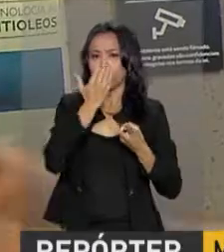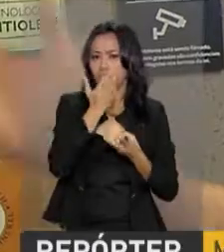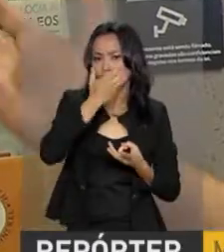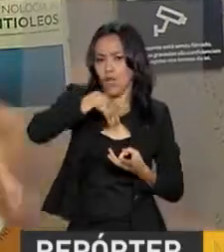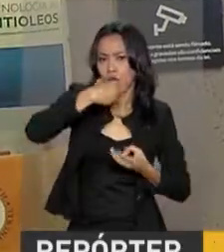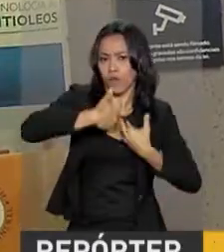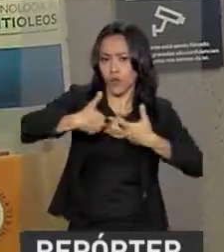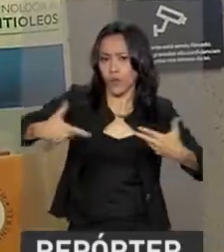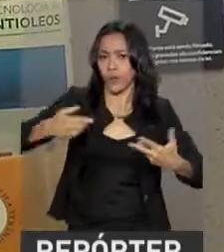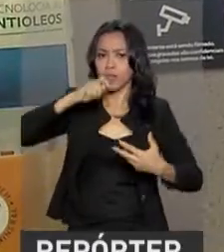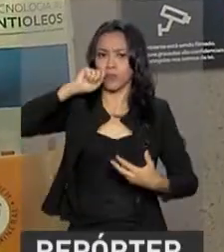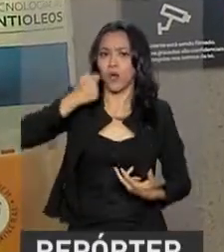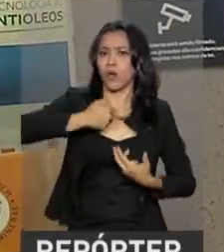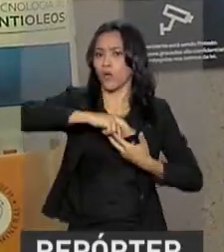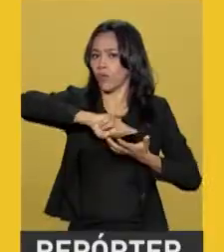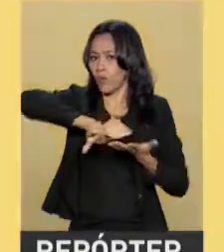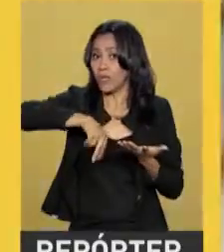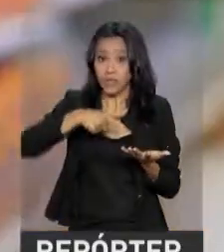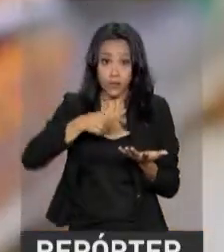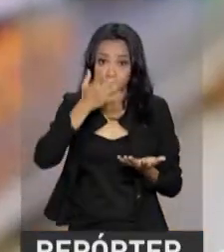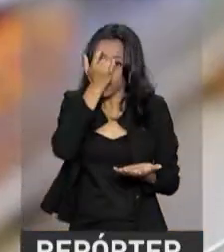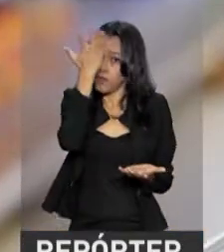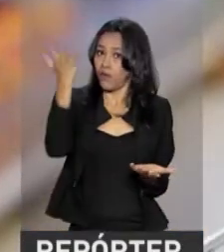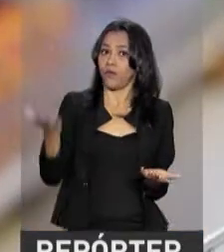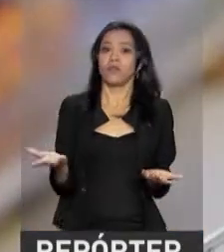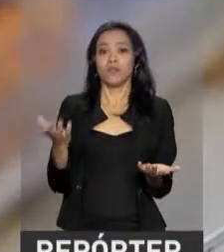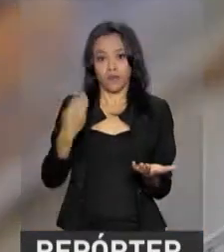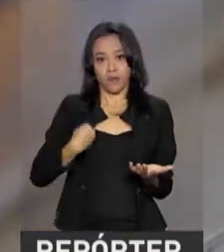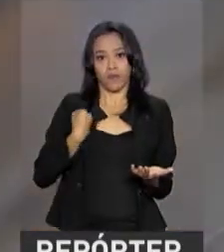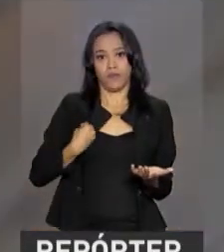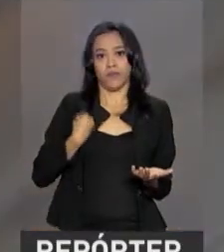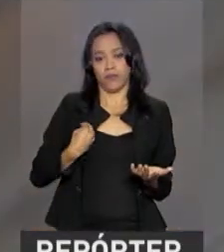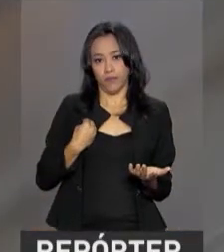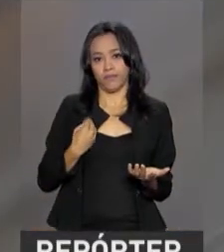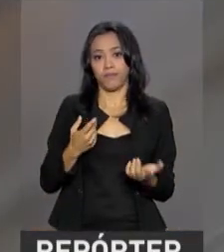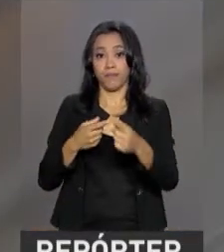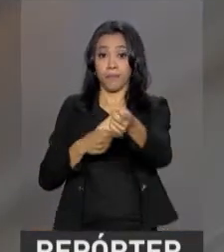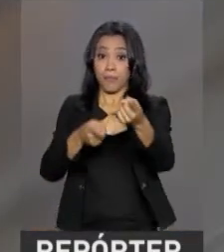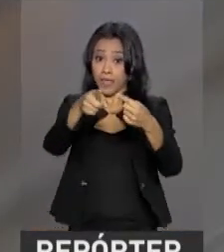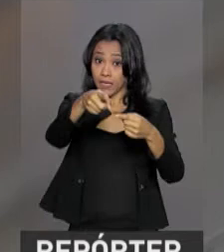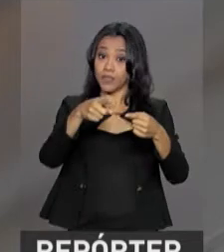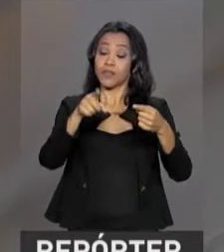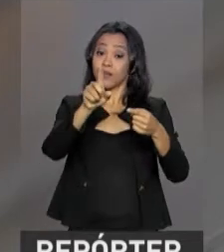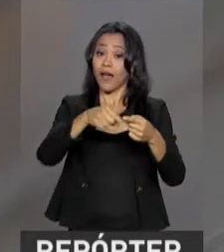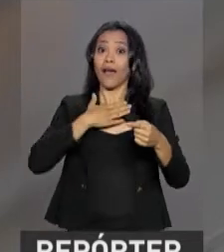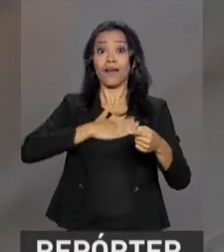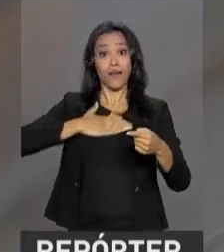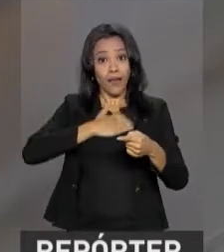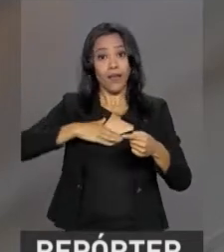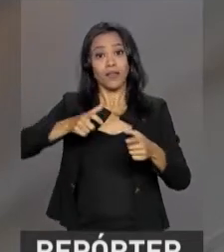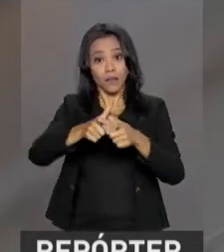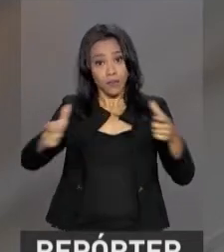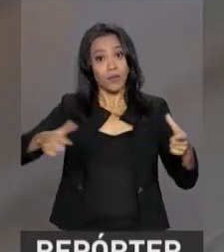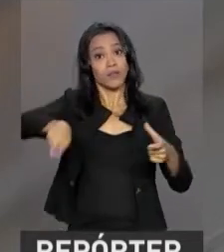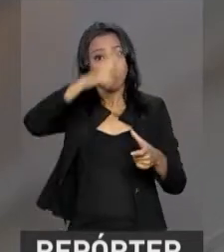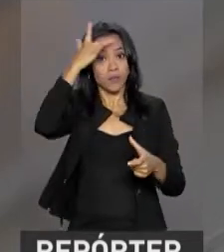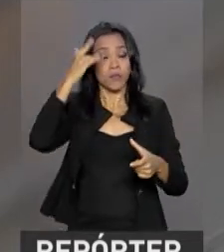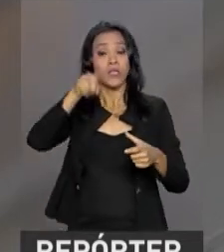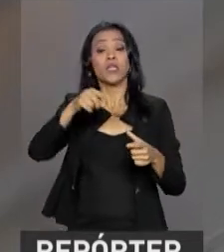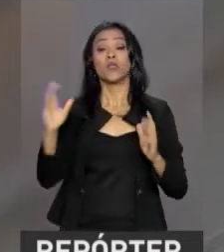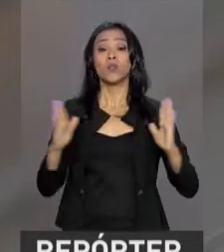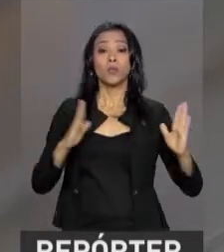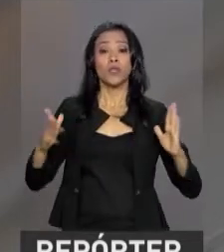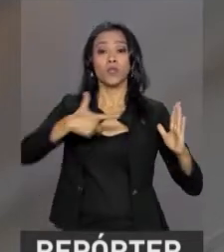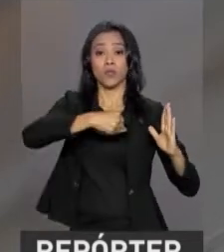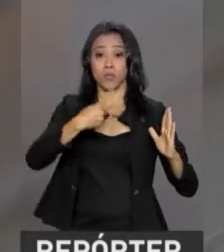padaria etc facilito a tendência agrada e se traduz em vendas somente em 2016 ainda em